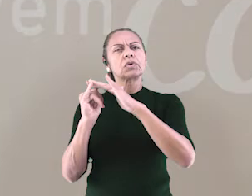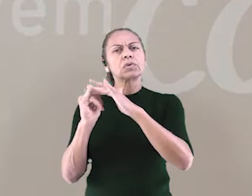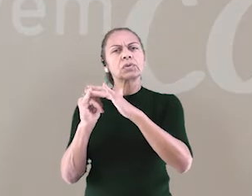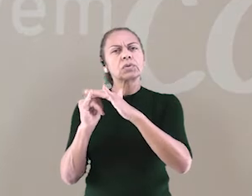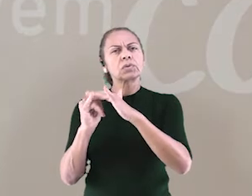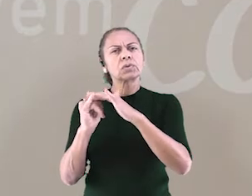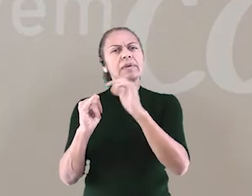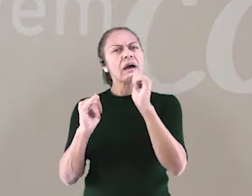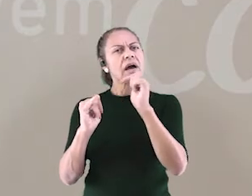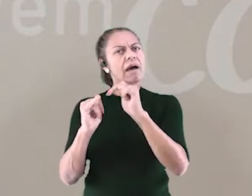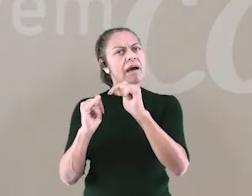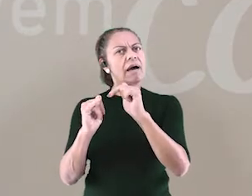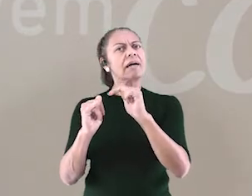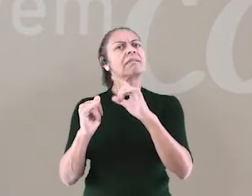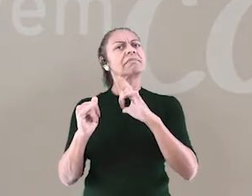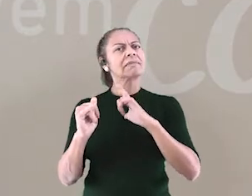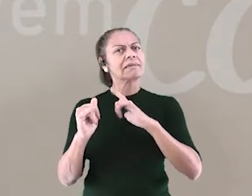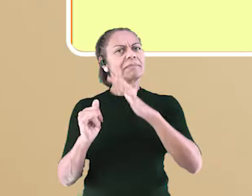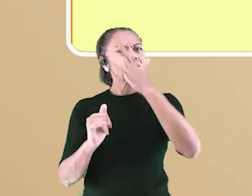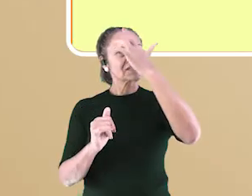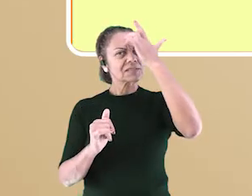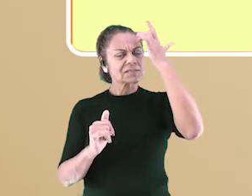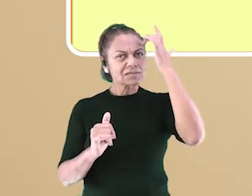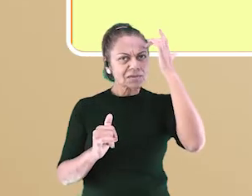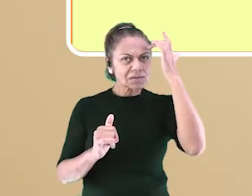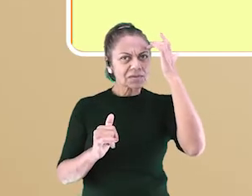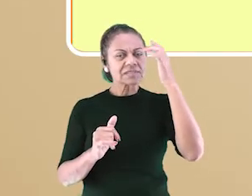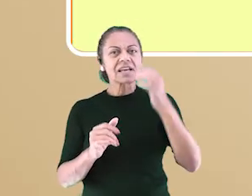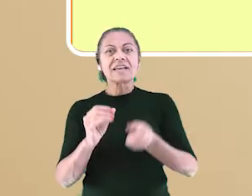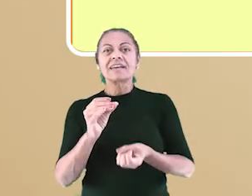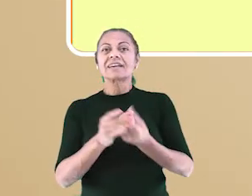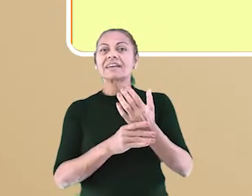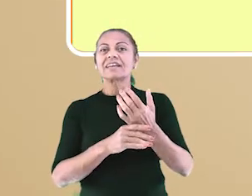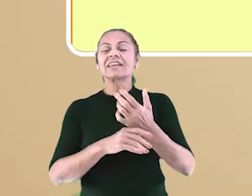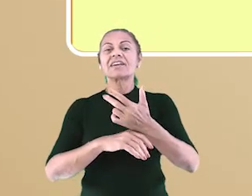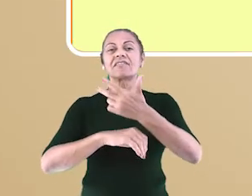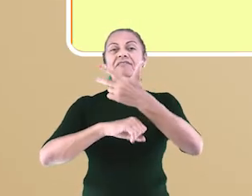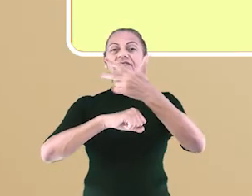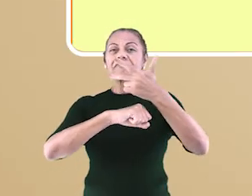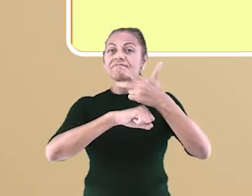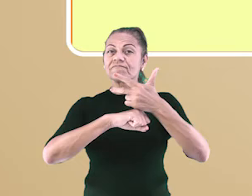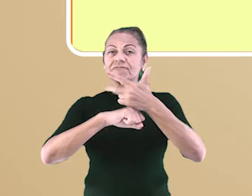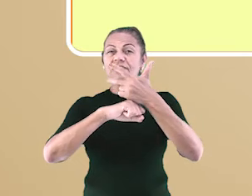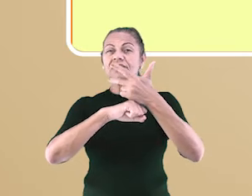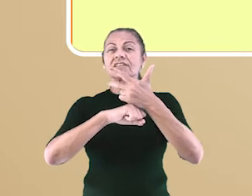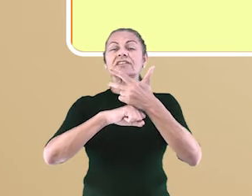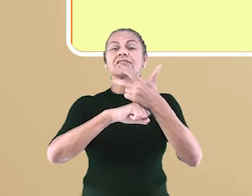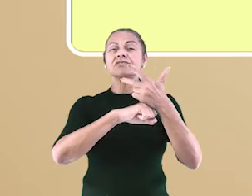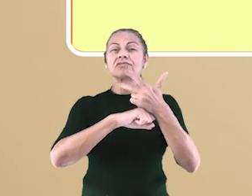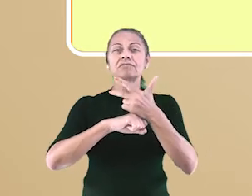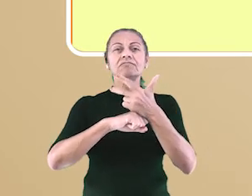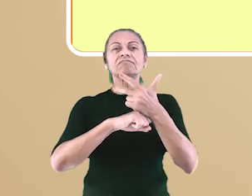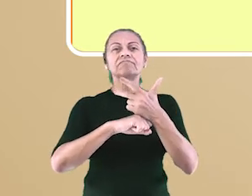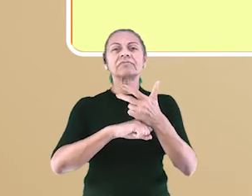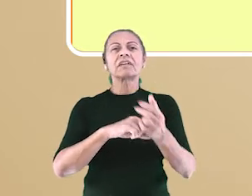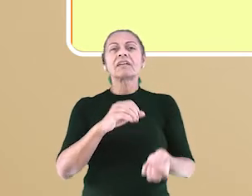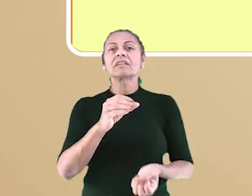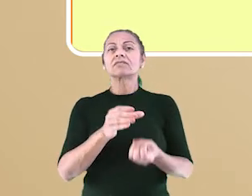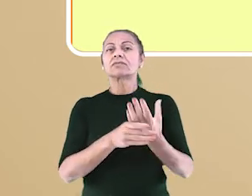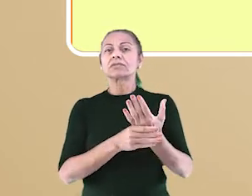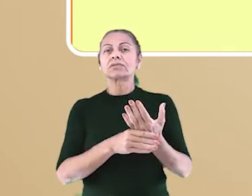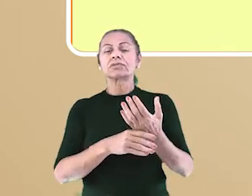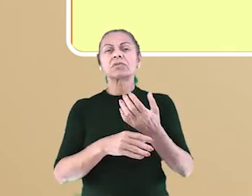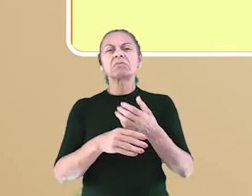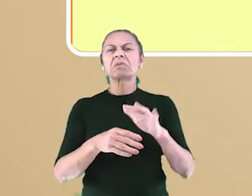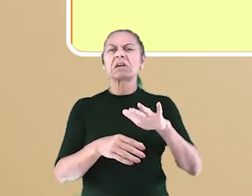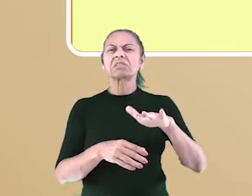pouco tempo é a profissão de youtuber. Nessa profissão, as pessoas fazem vídeos para nos entreter, ou seja, para